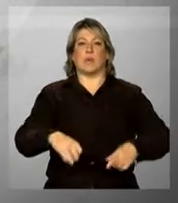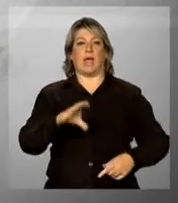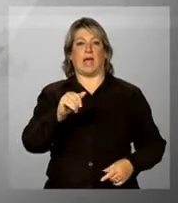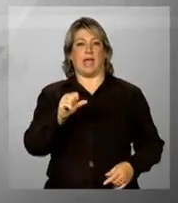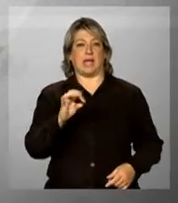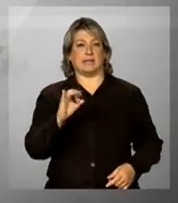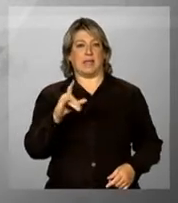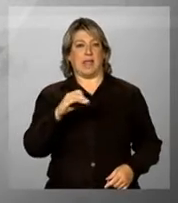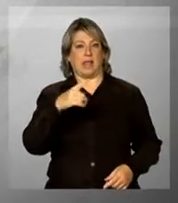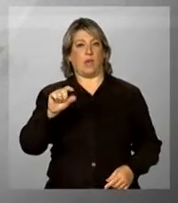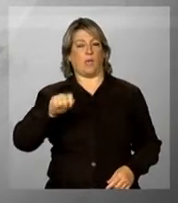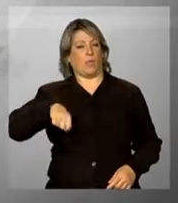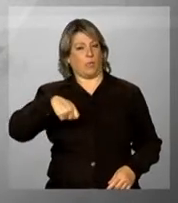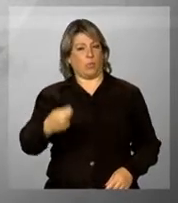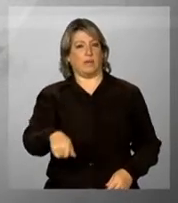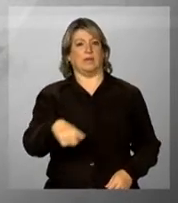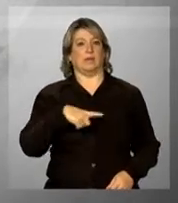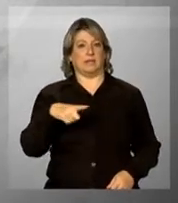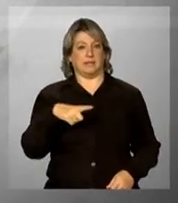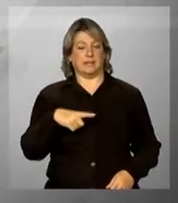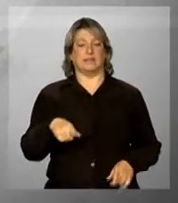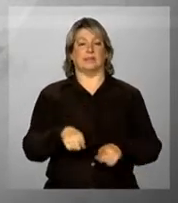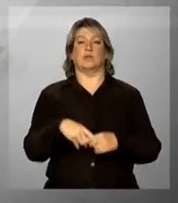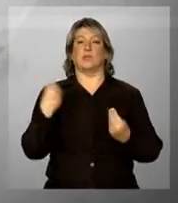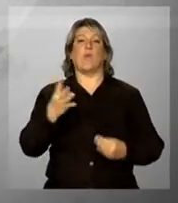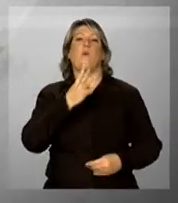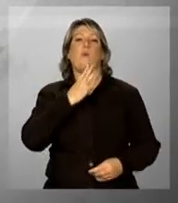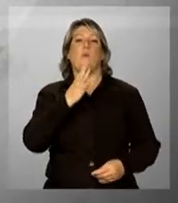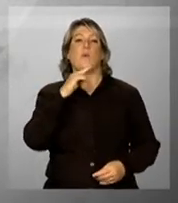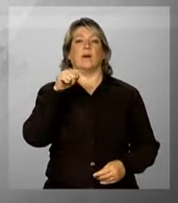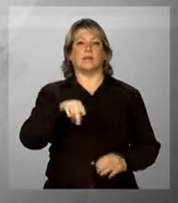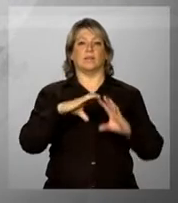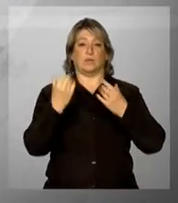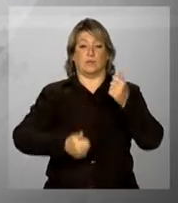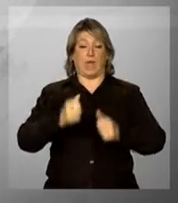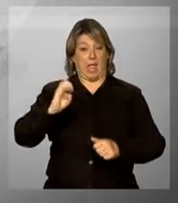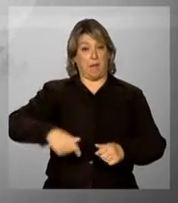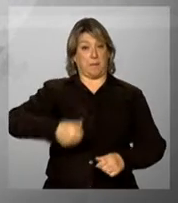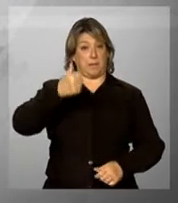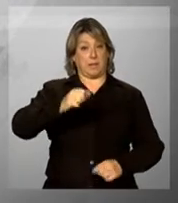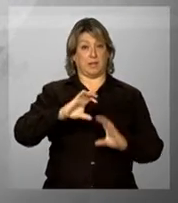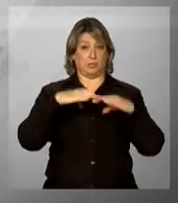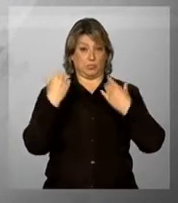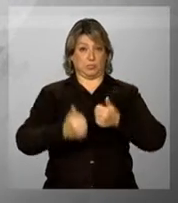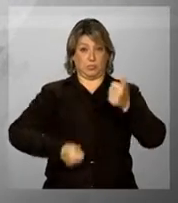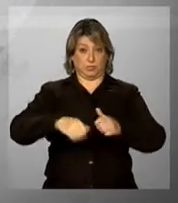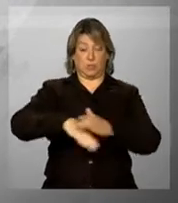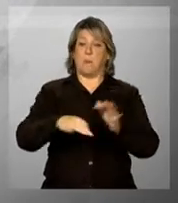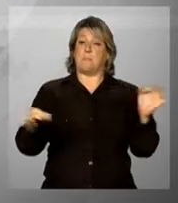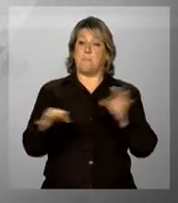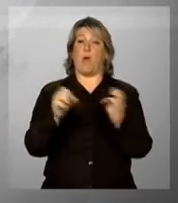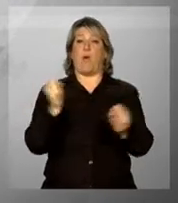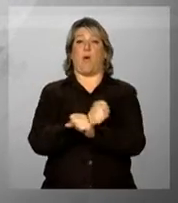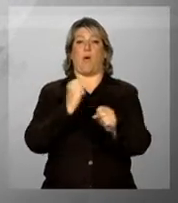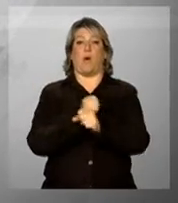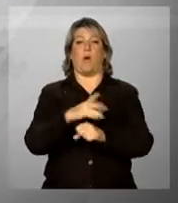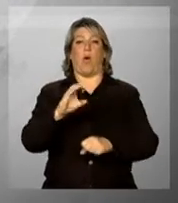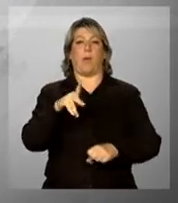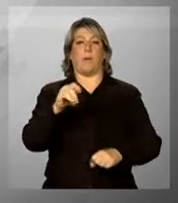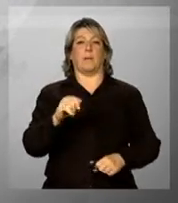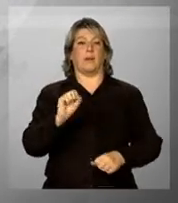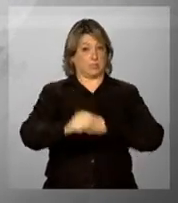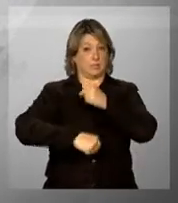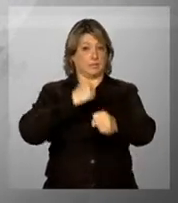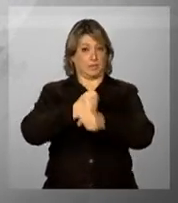Plácido Aderaldo Castelo Branco o Castelão como é conhecido é o primeiro estádio do Brasil pronto para a Copa das Confederações